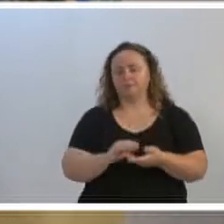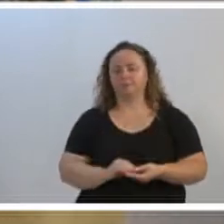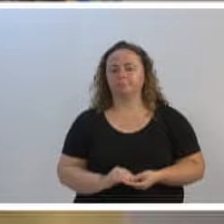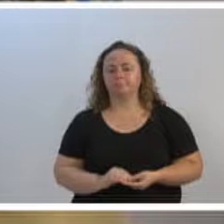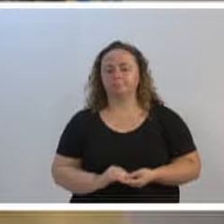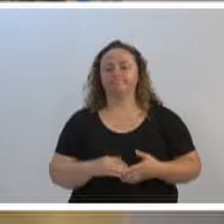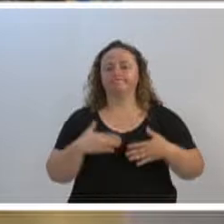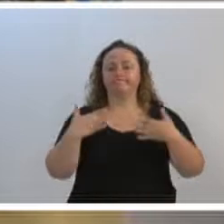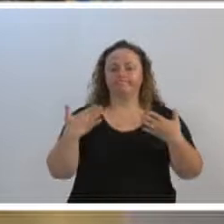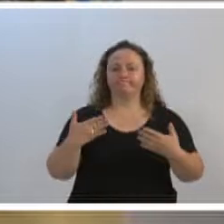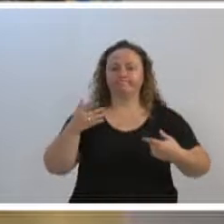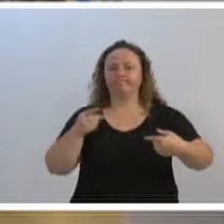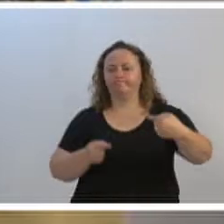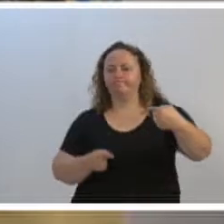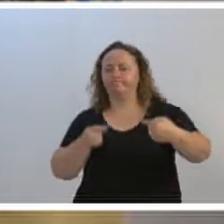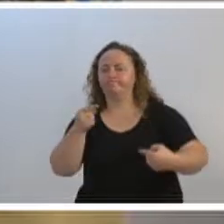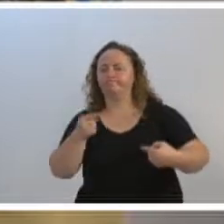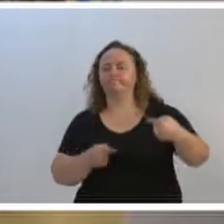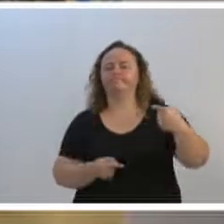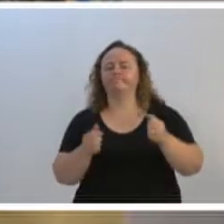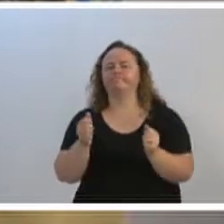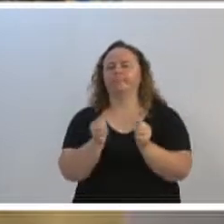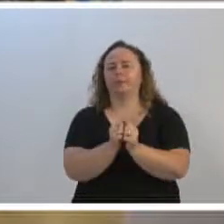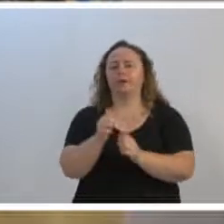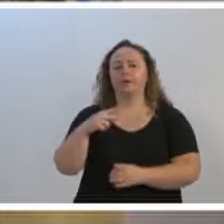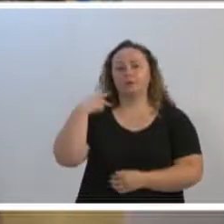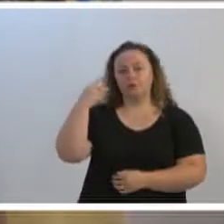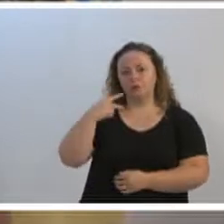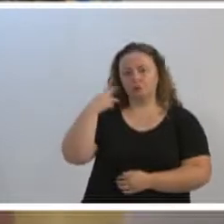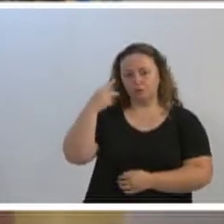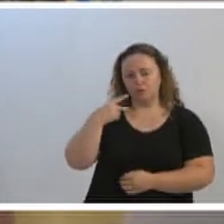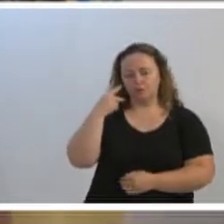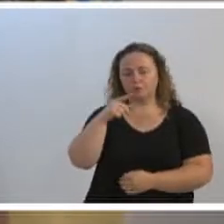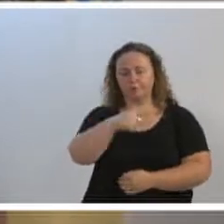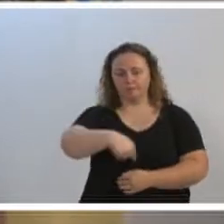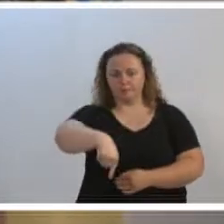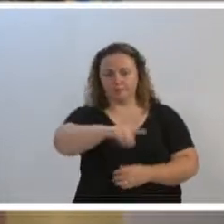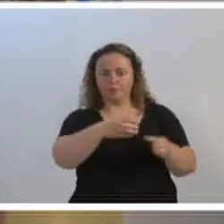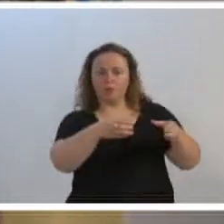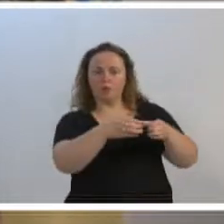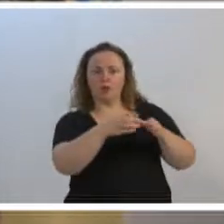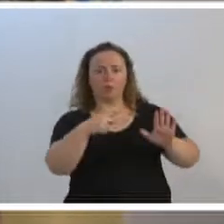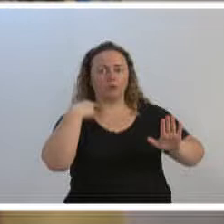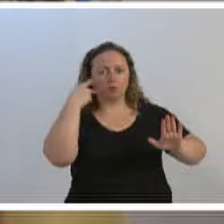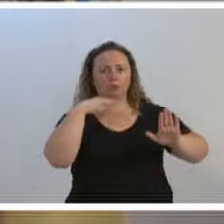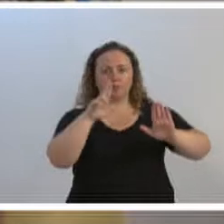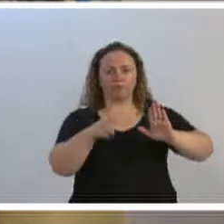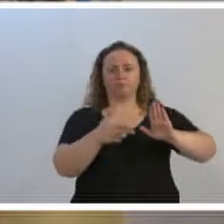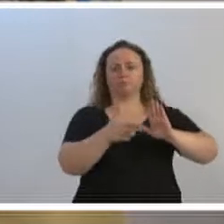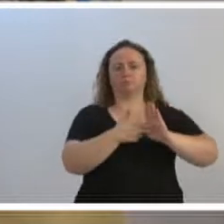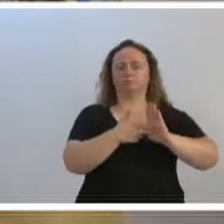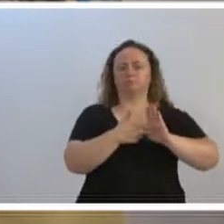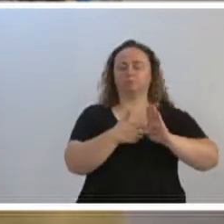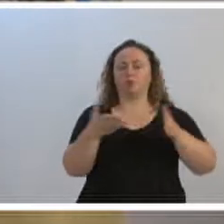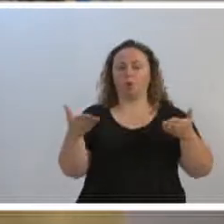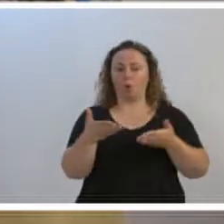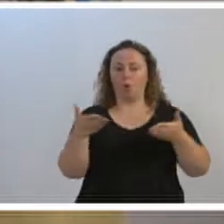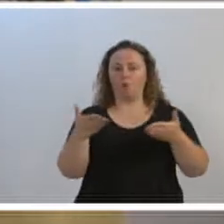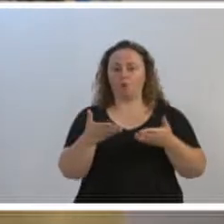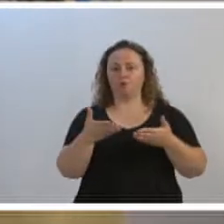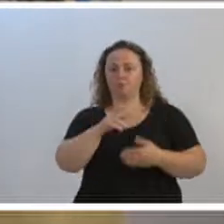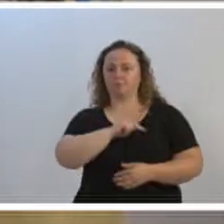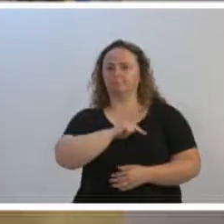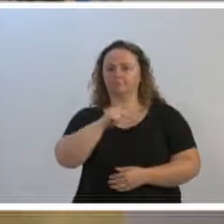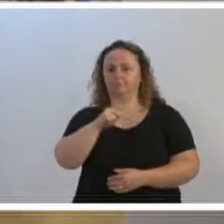o debate que tivemos aqui com os vereadores, assumiram um compromisso, e o vereador que está na condição de